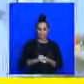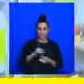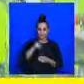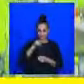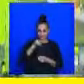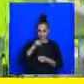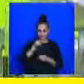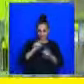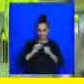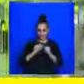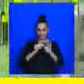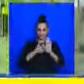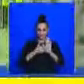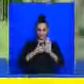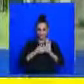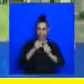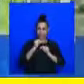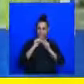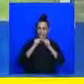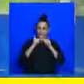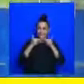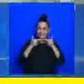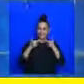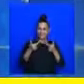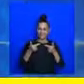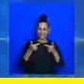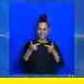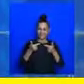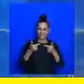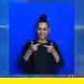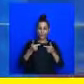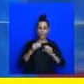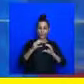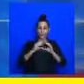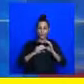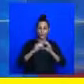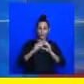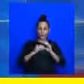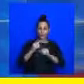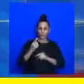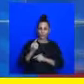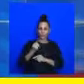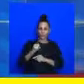Para você que fez a sua aposta, boa sorte! Concurso